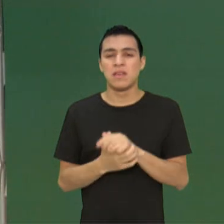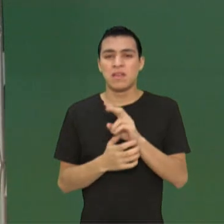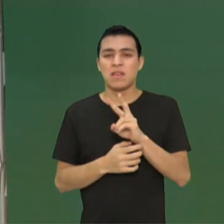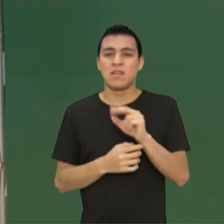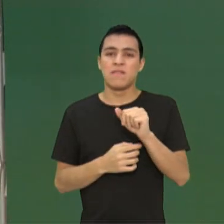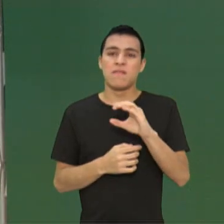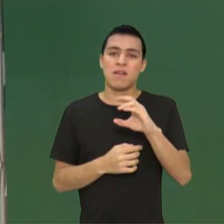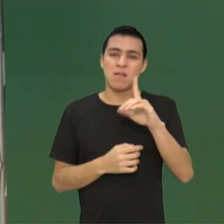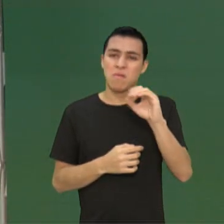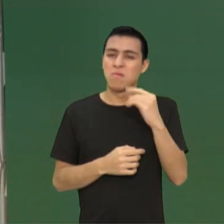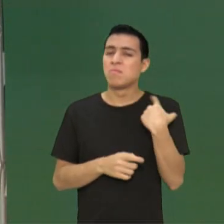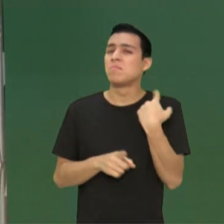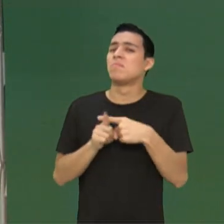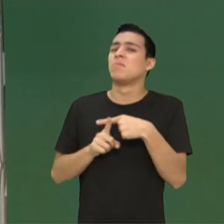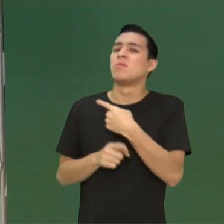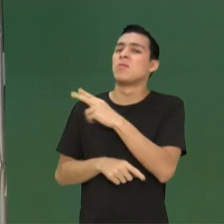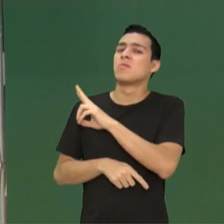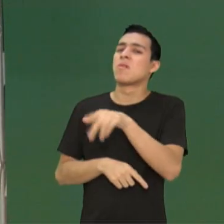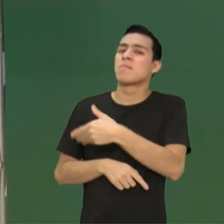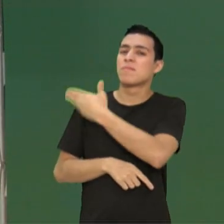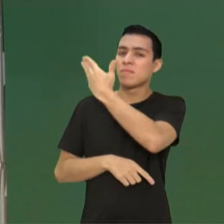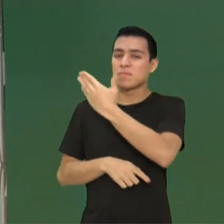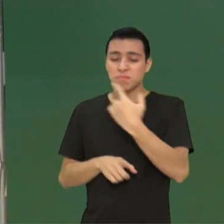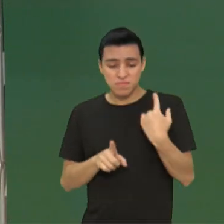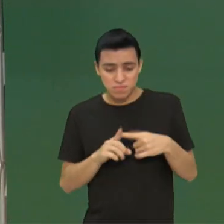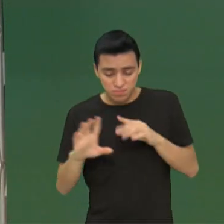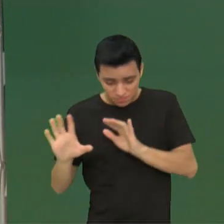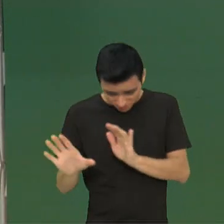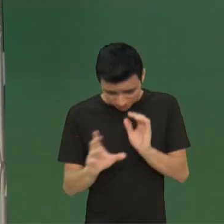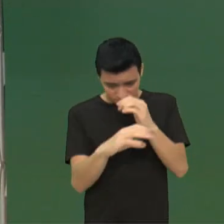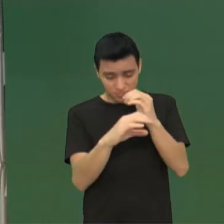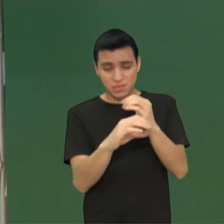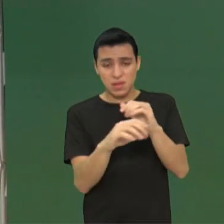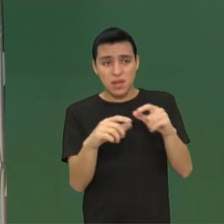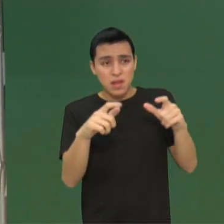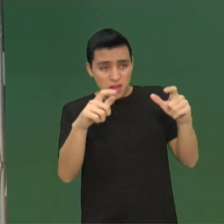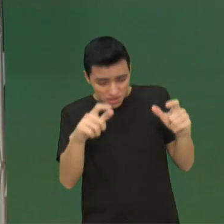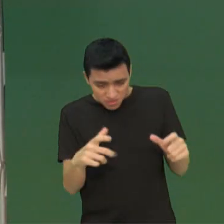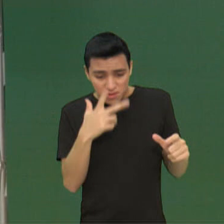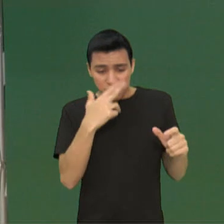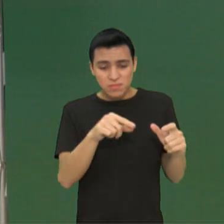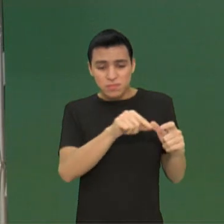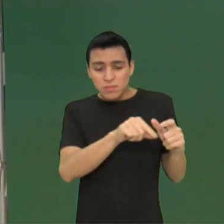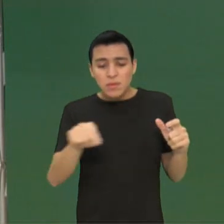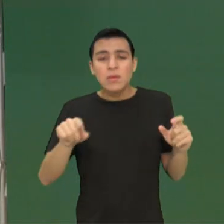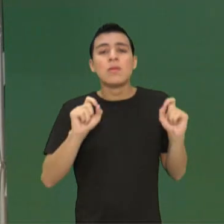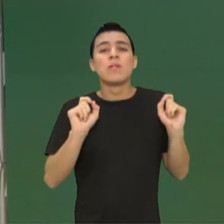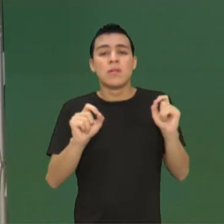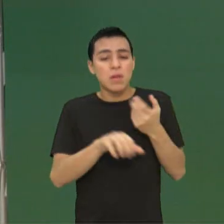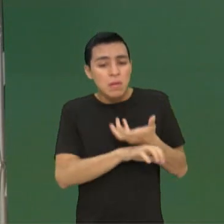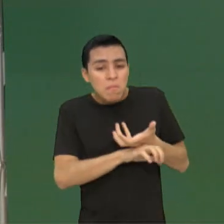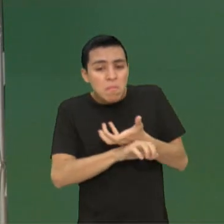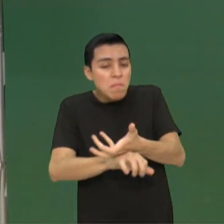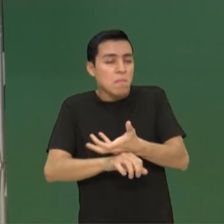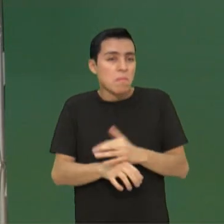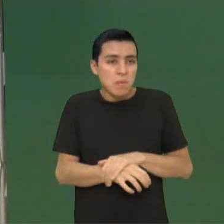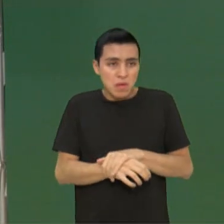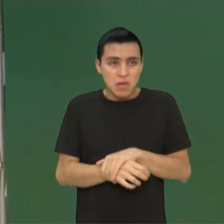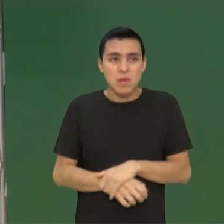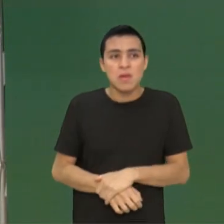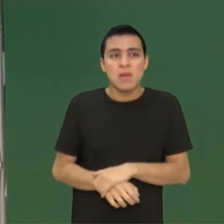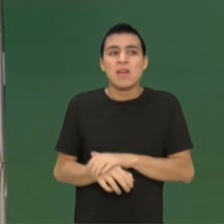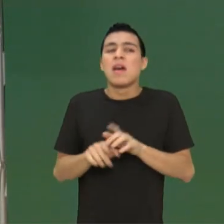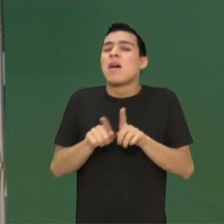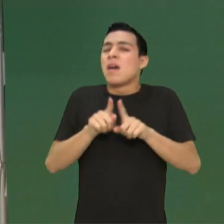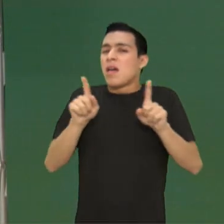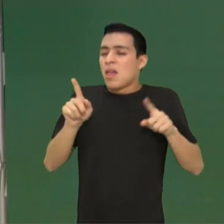Vacúolo. Por que esse nome? Porque quando foi colocado no microscópio, parecia um lugar da célula que havia vácuo.